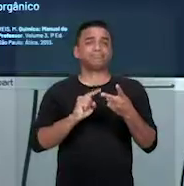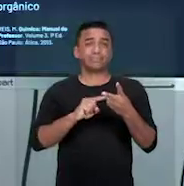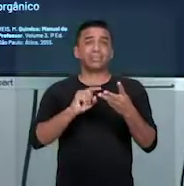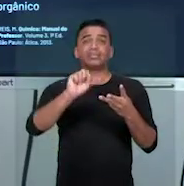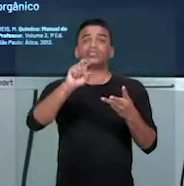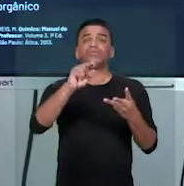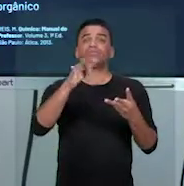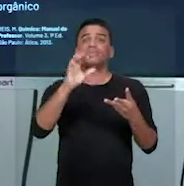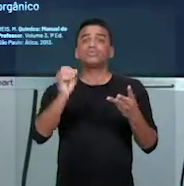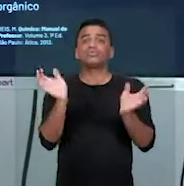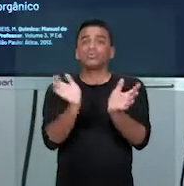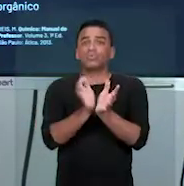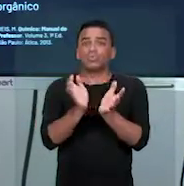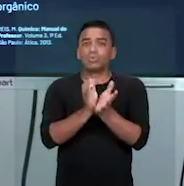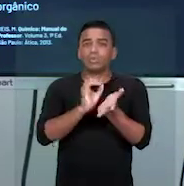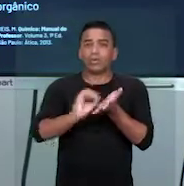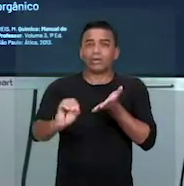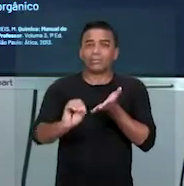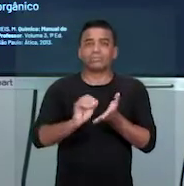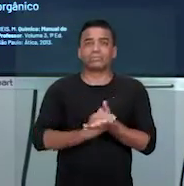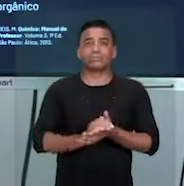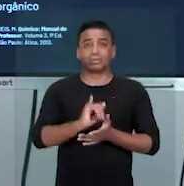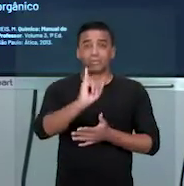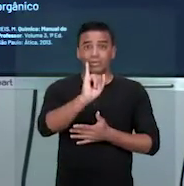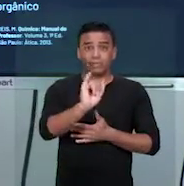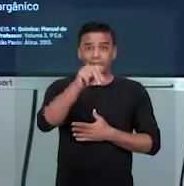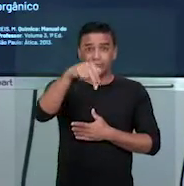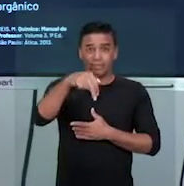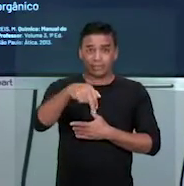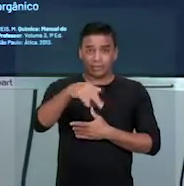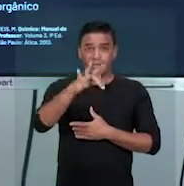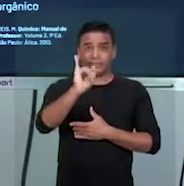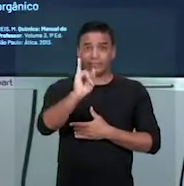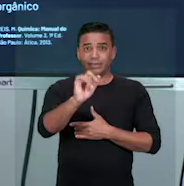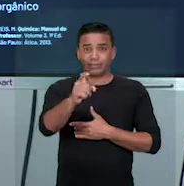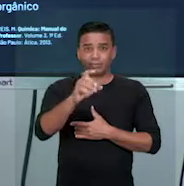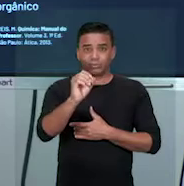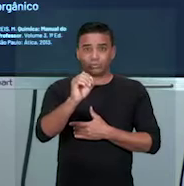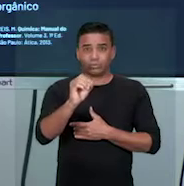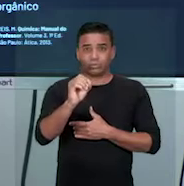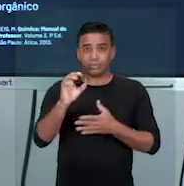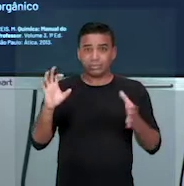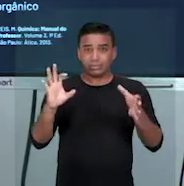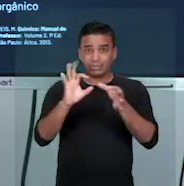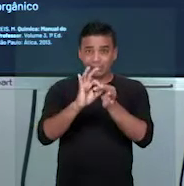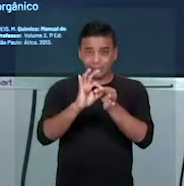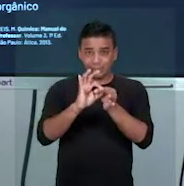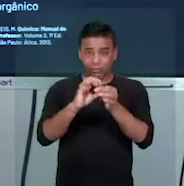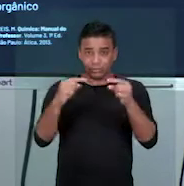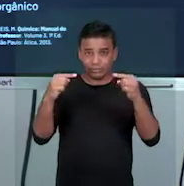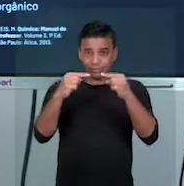orgânico. Nós vimos que o infixo pode ser quando a ligação é simples, AN,